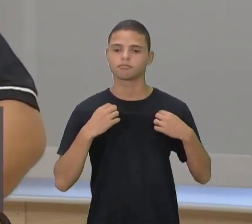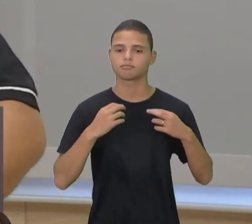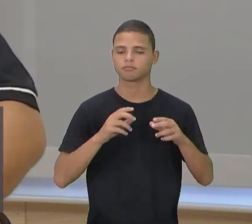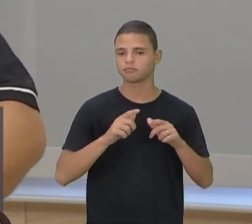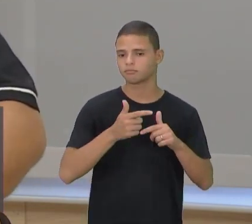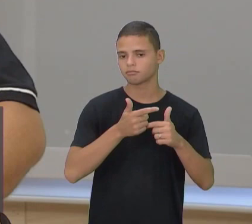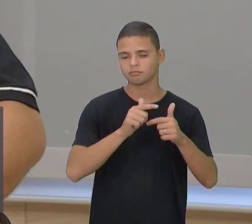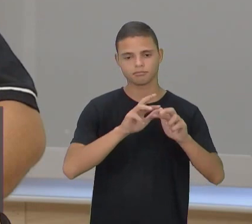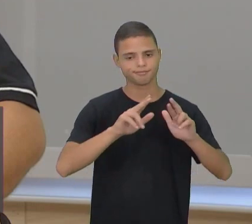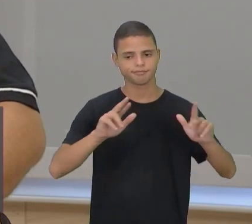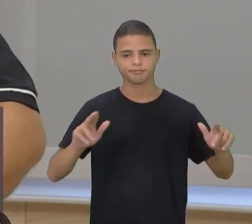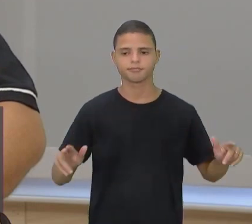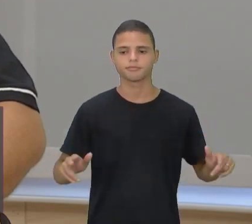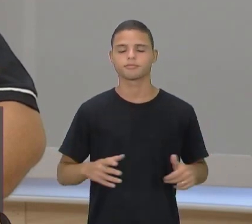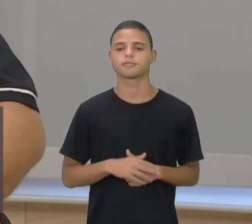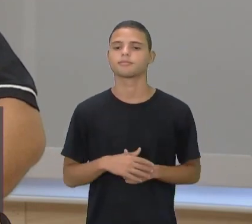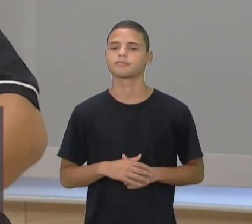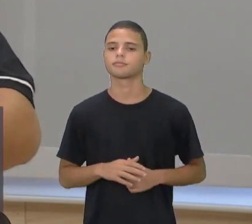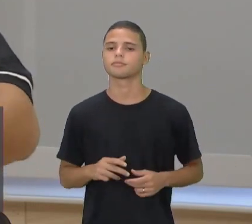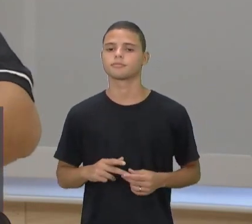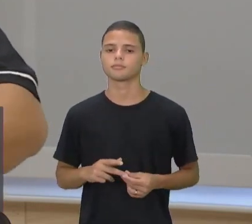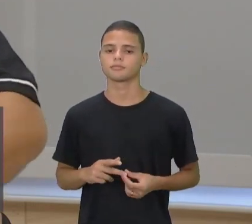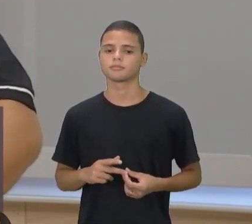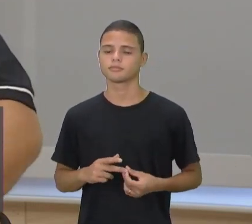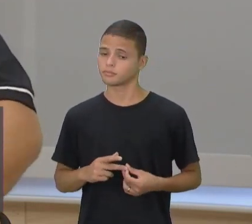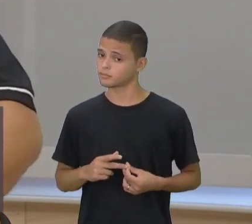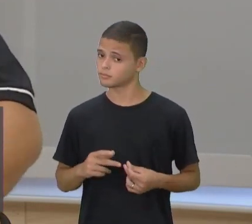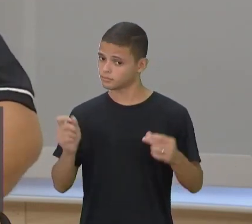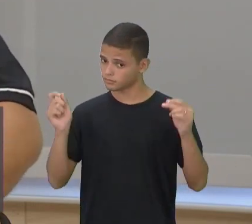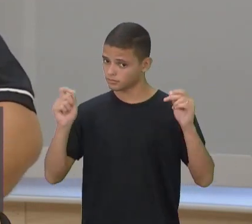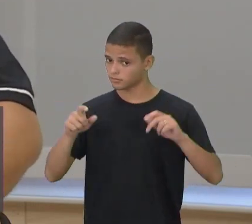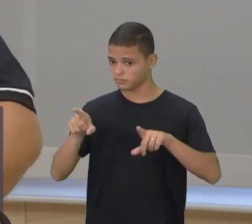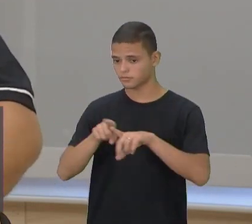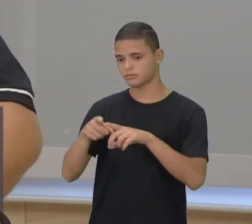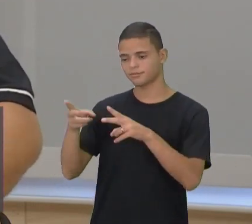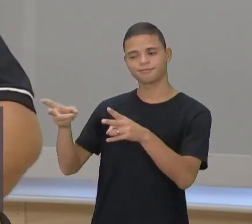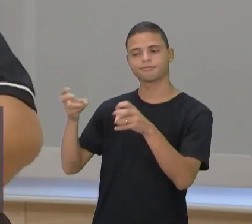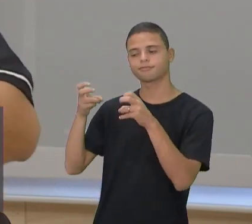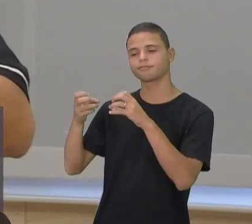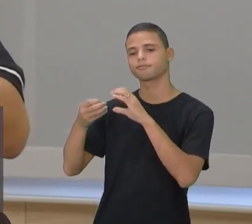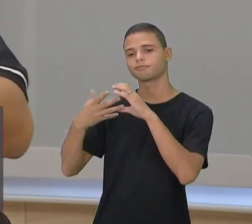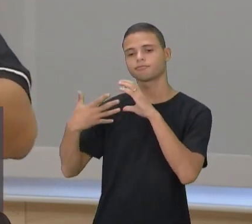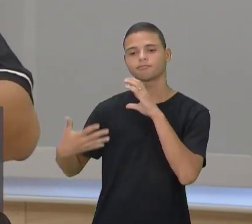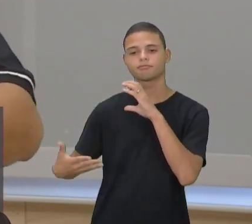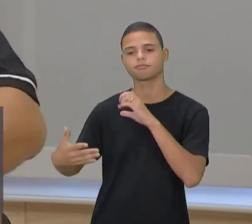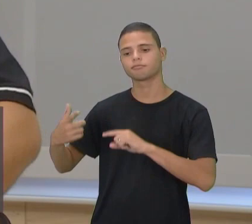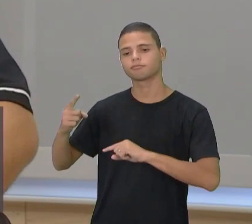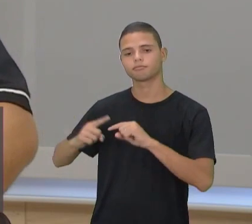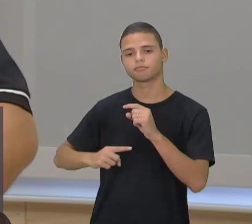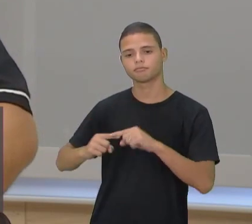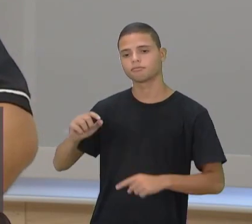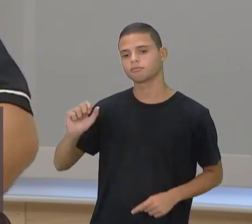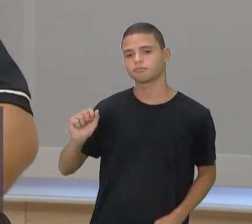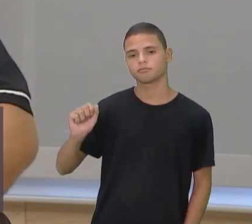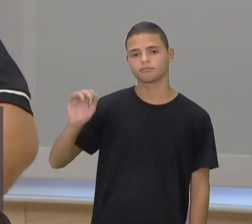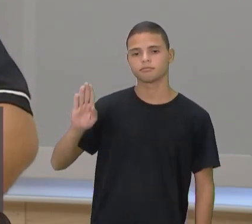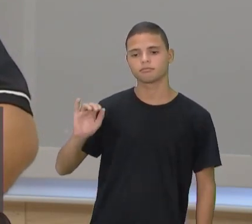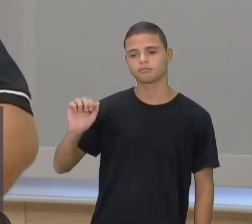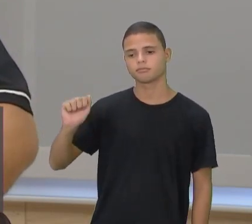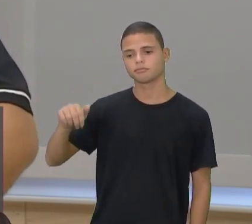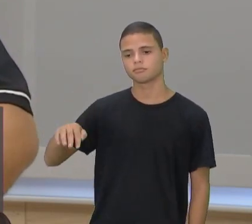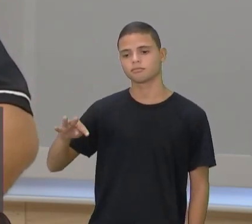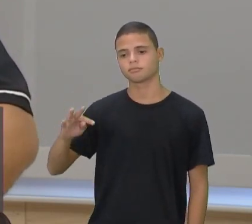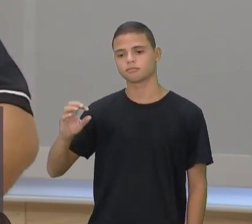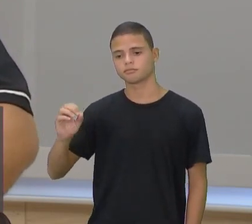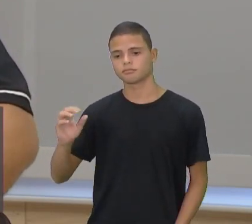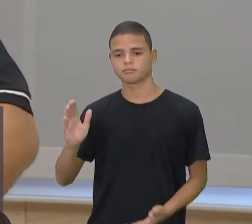já pôde perceber as características desse material, do amianto, e também